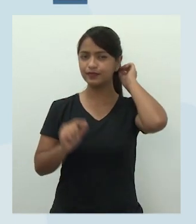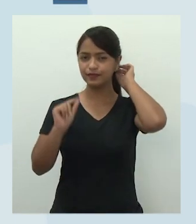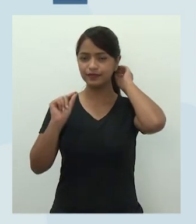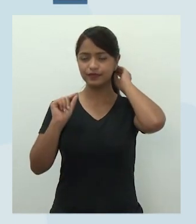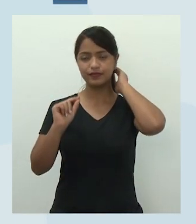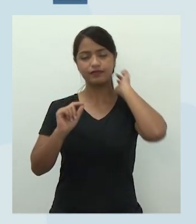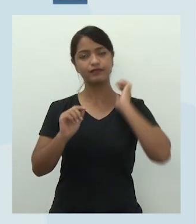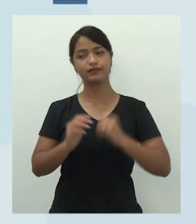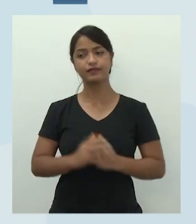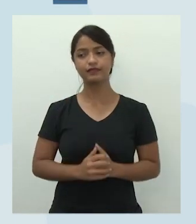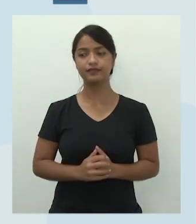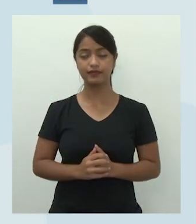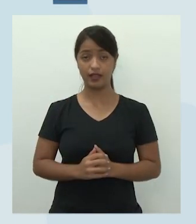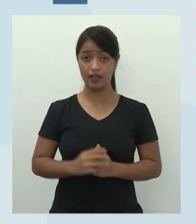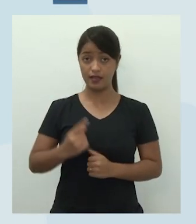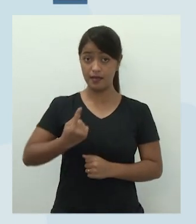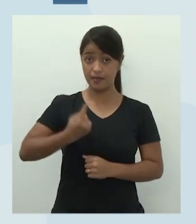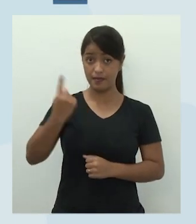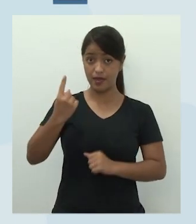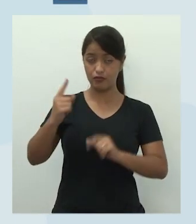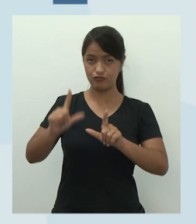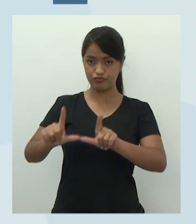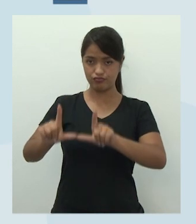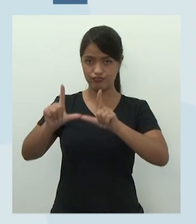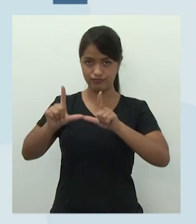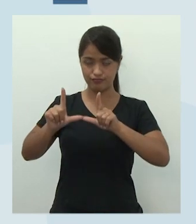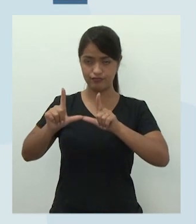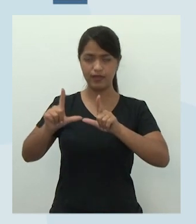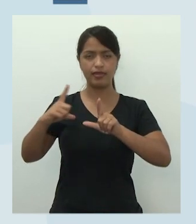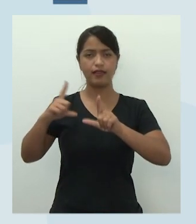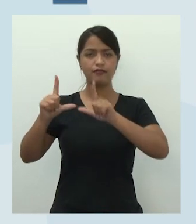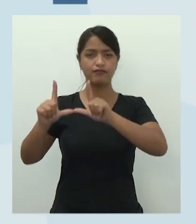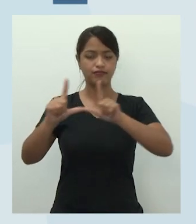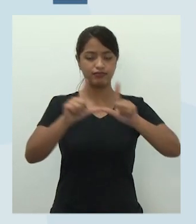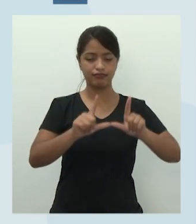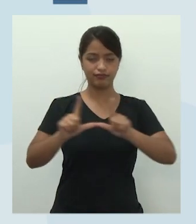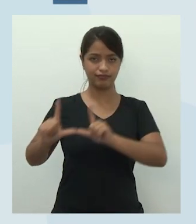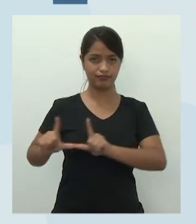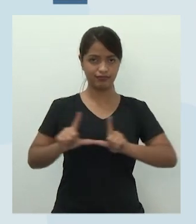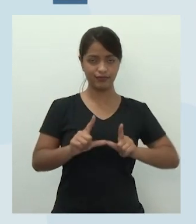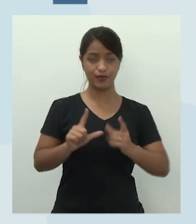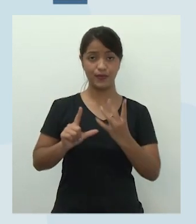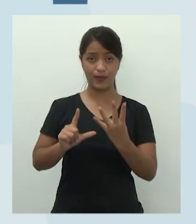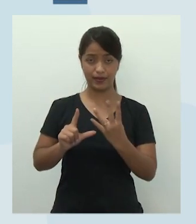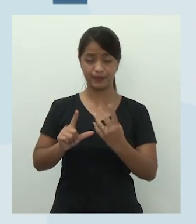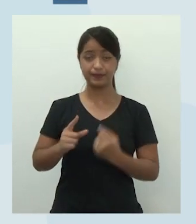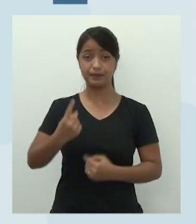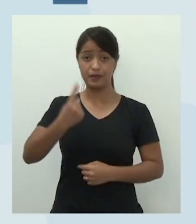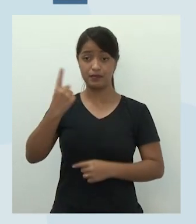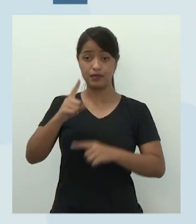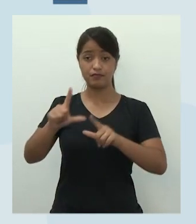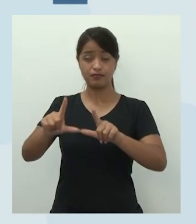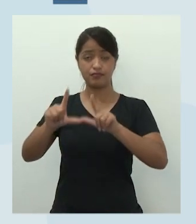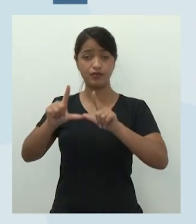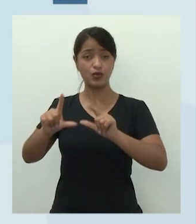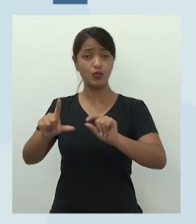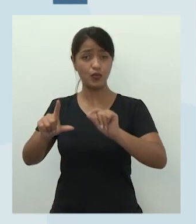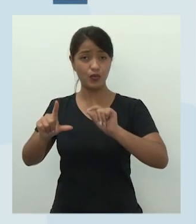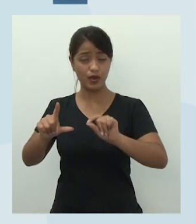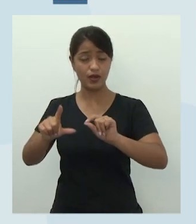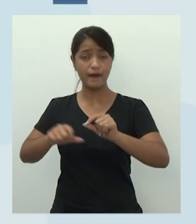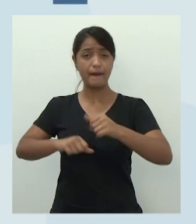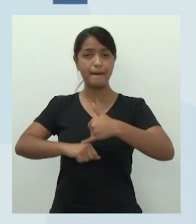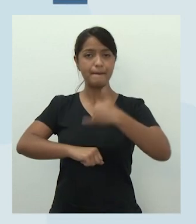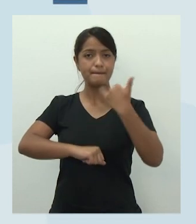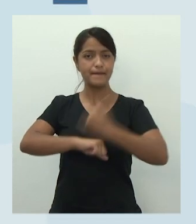no primeiro quadrante desta imagem, são 4 cenas aí, nós temos primeiro a fundição do metal, tem